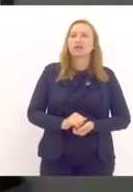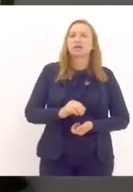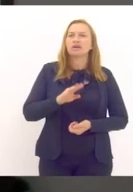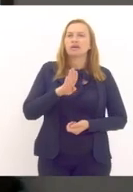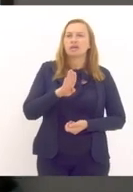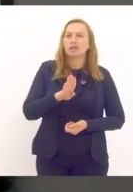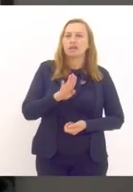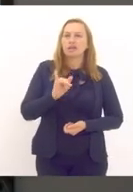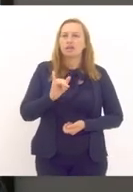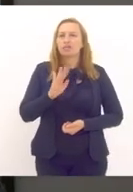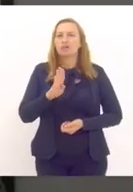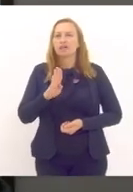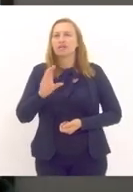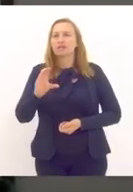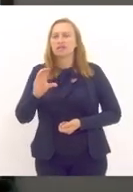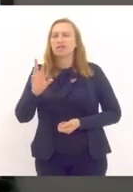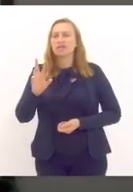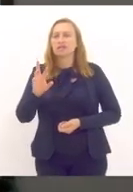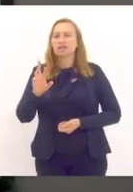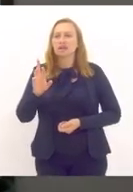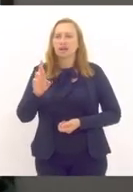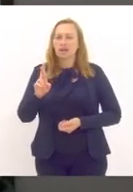que nos dá uma proxy do PIB. Em